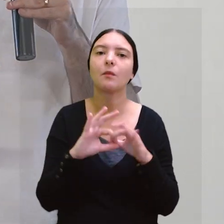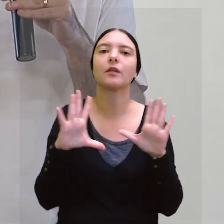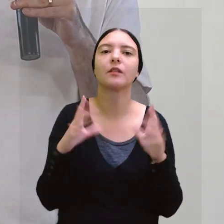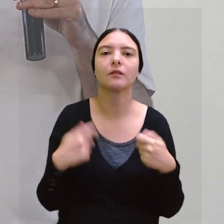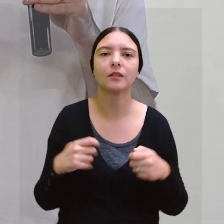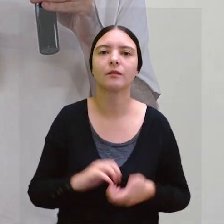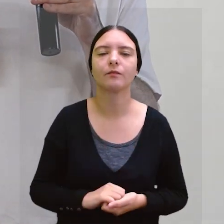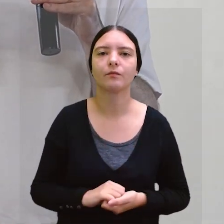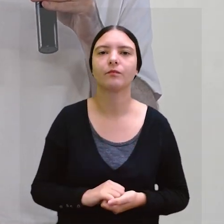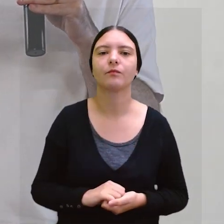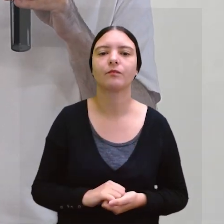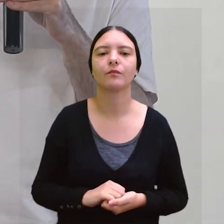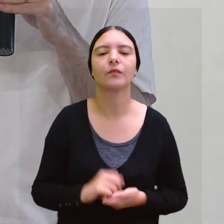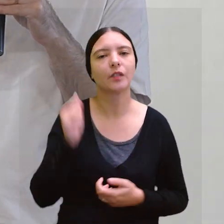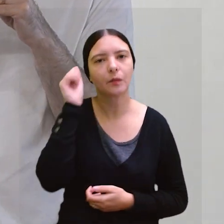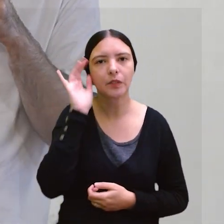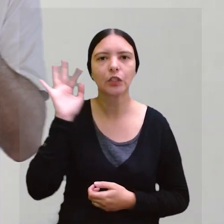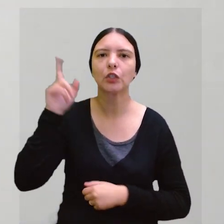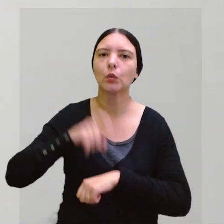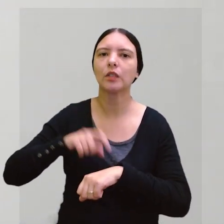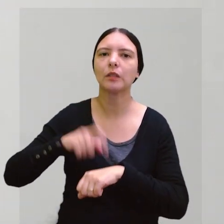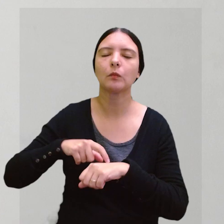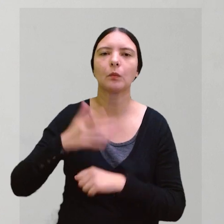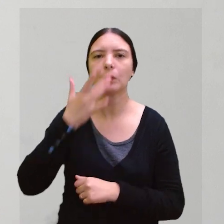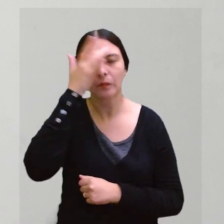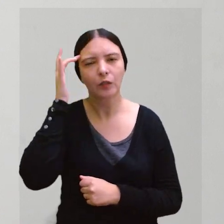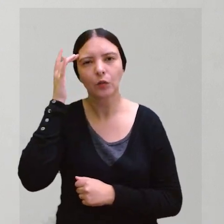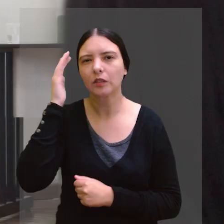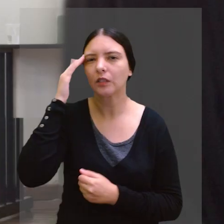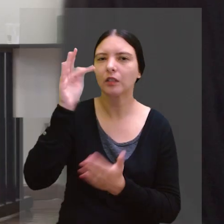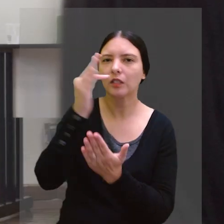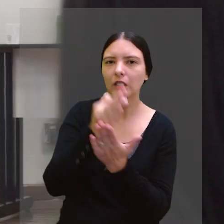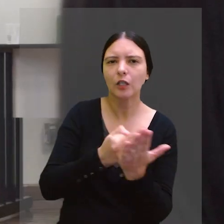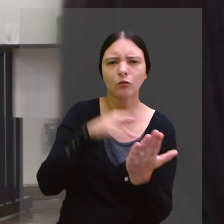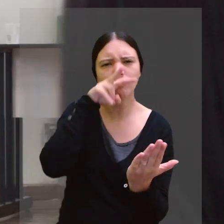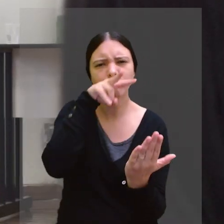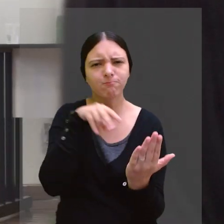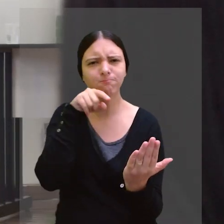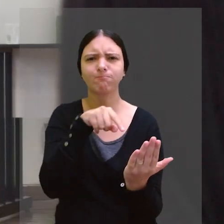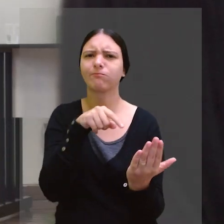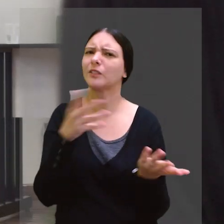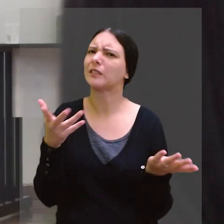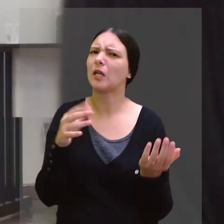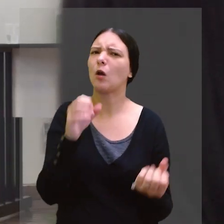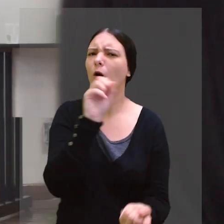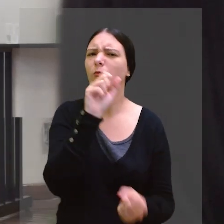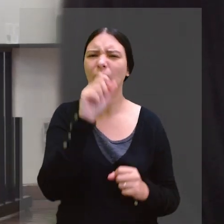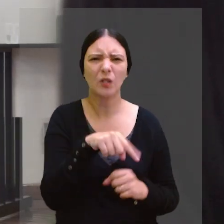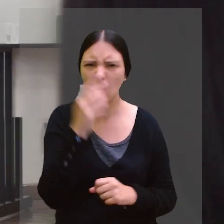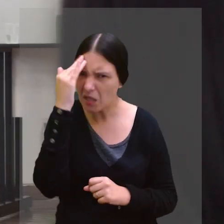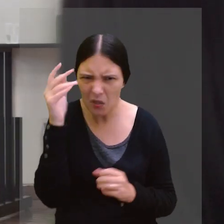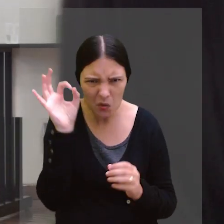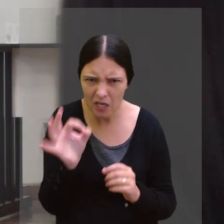não é? Imagine que por um tempo pessoas, por interpretarem esse texto de formas não canônicas, eram queimadas, né? Isso que